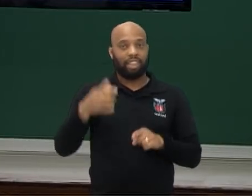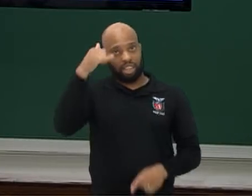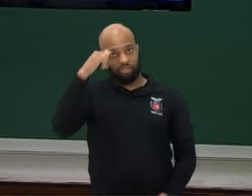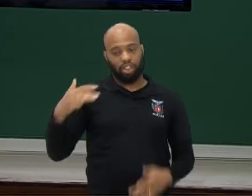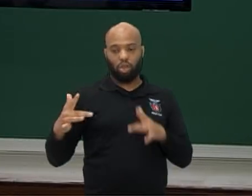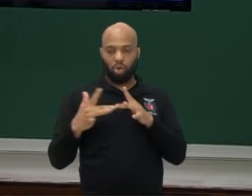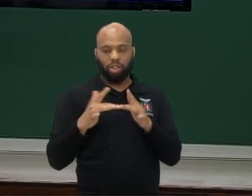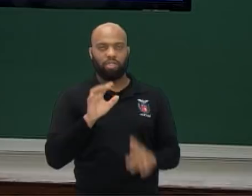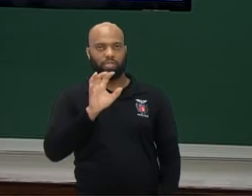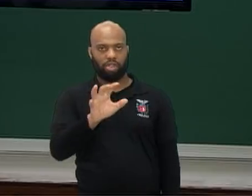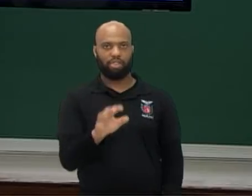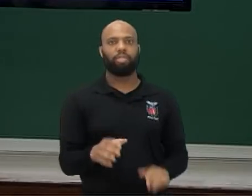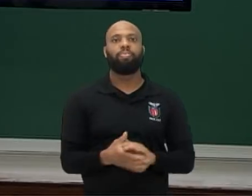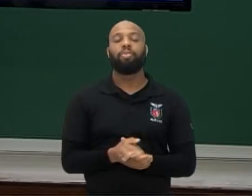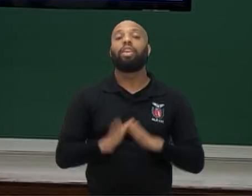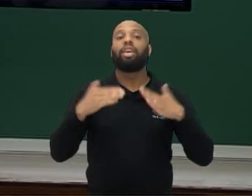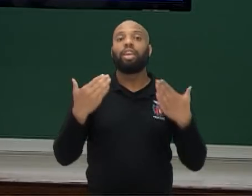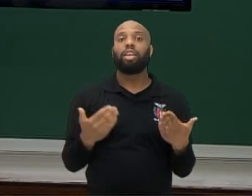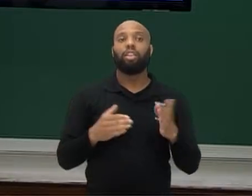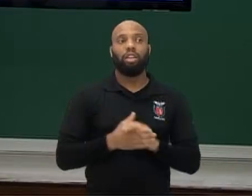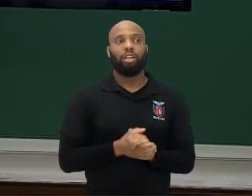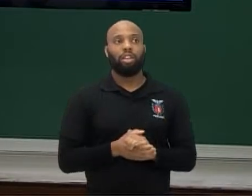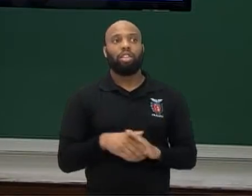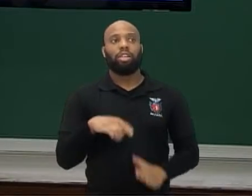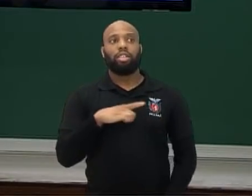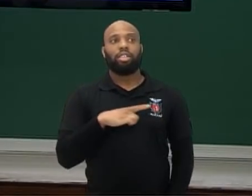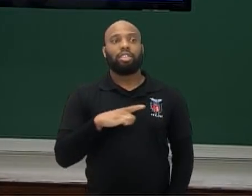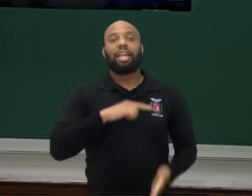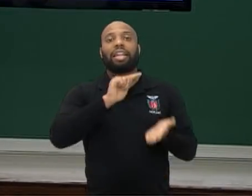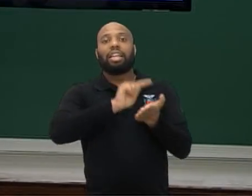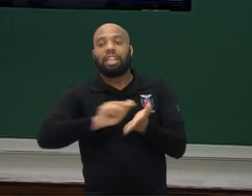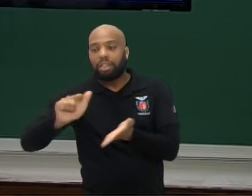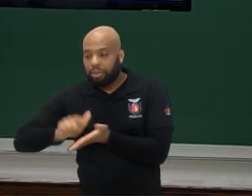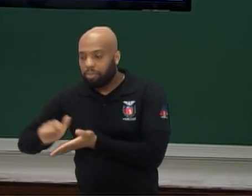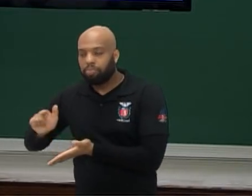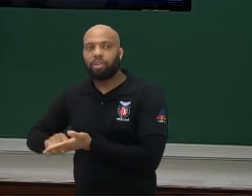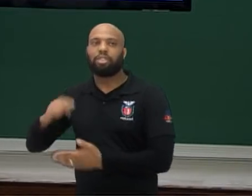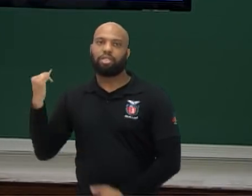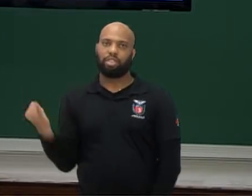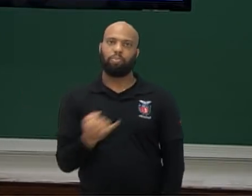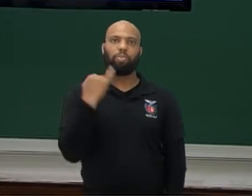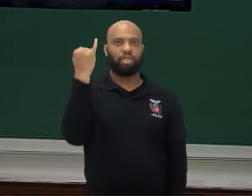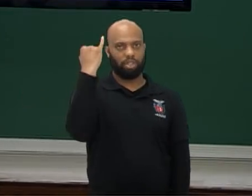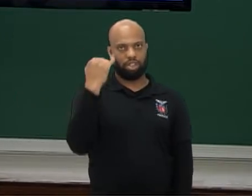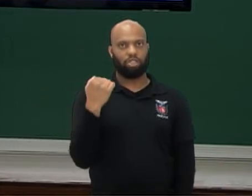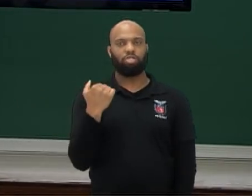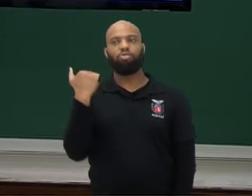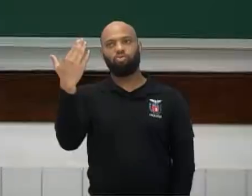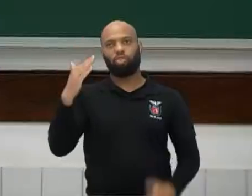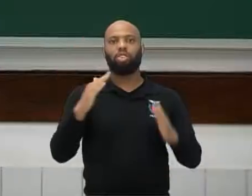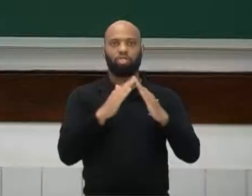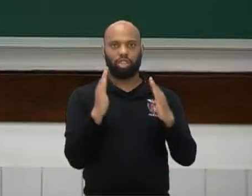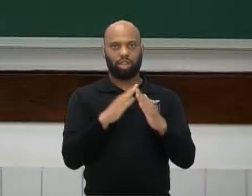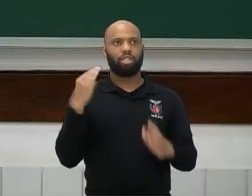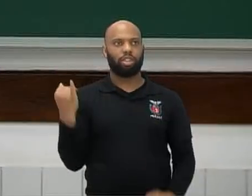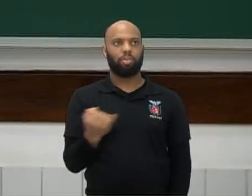contato com esse tipo de coisa. Ou seja, né, pessoal, ter higiene, principalmente fora de casa. Muito